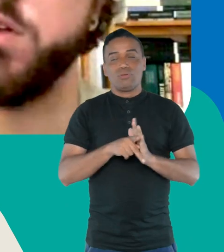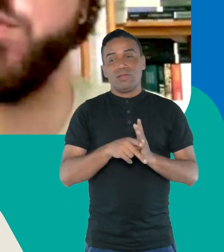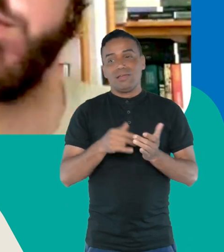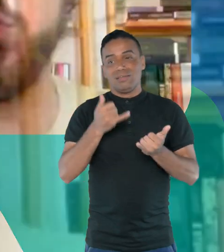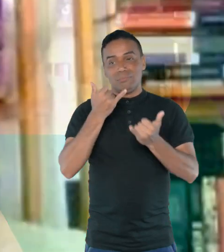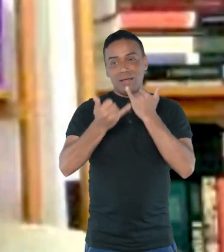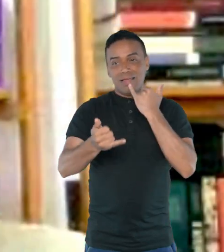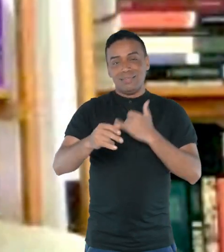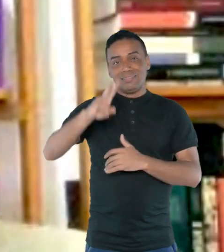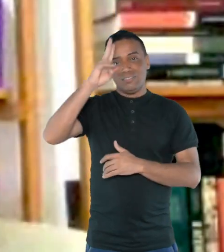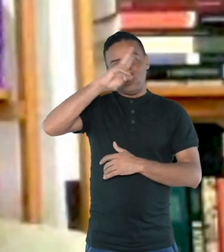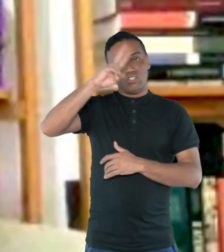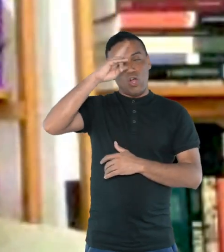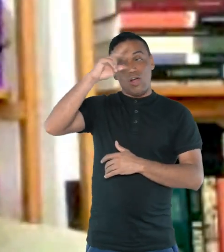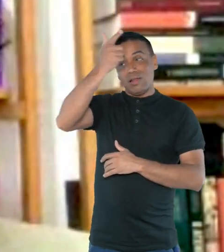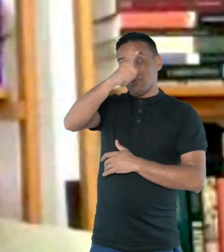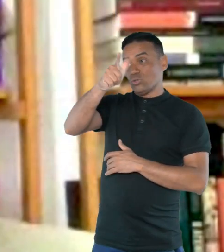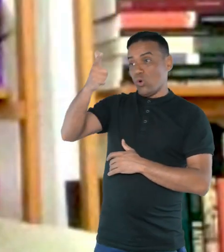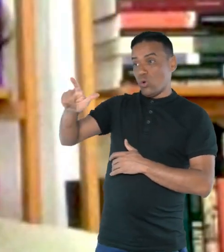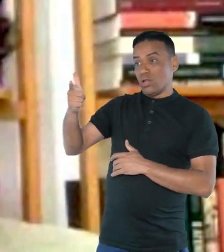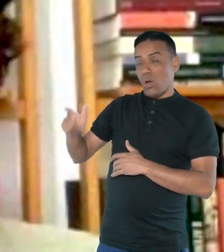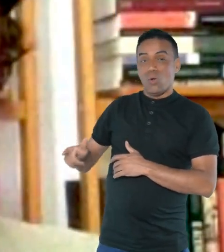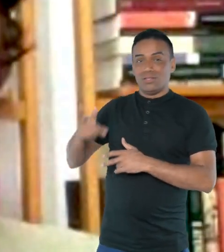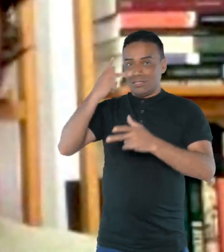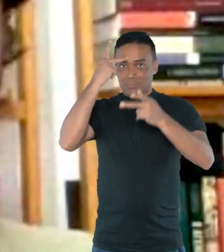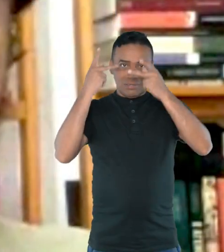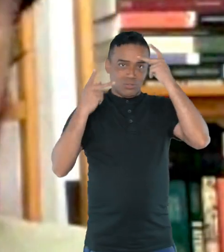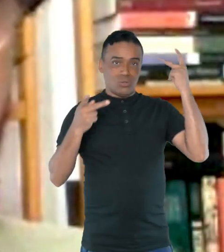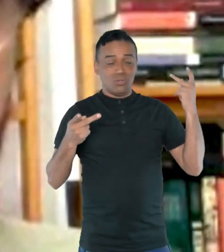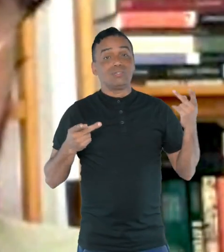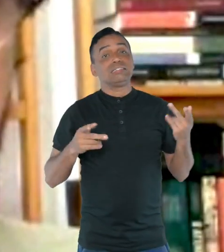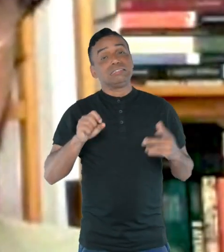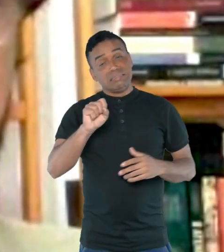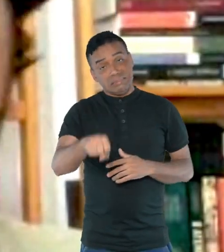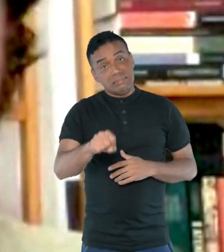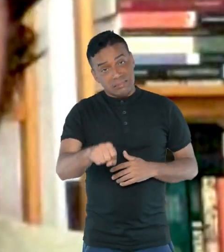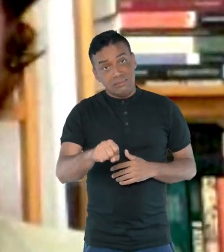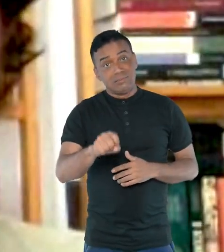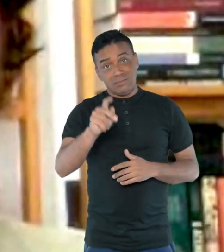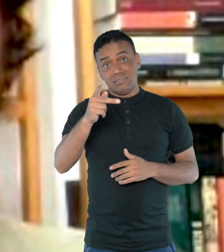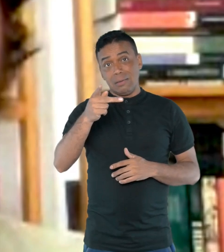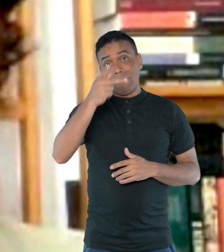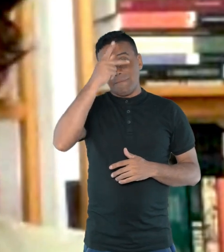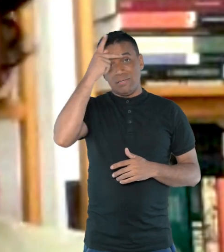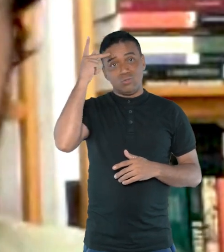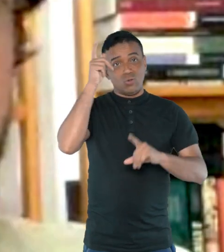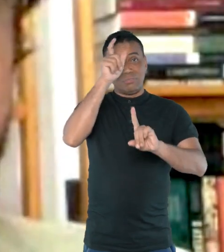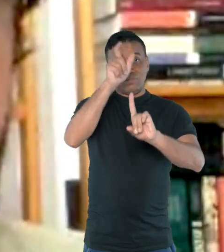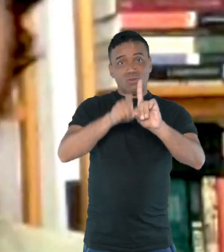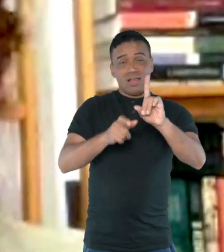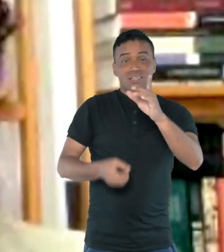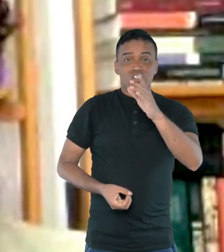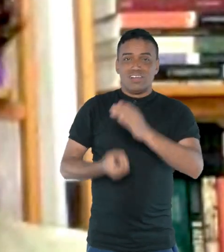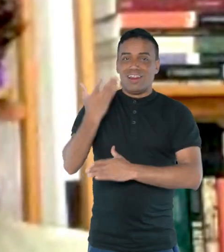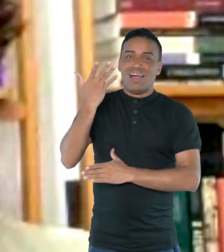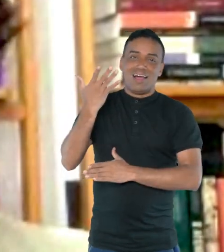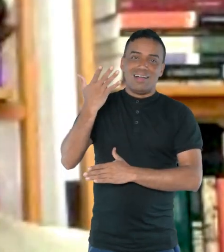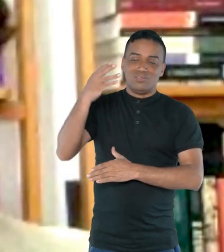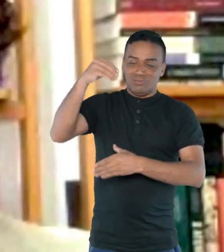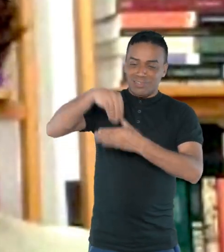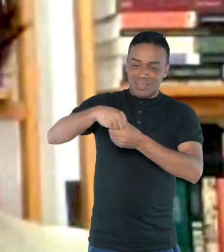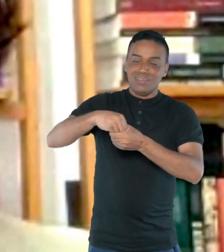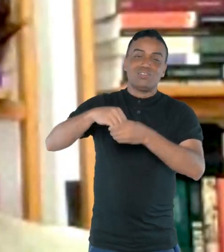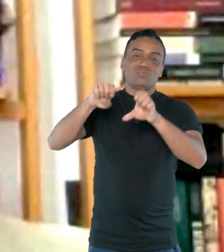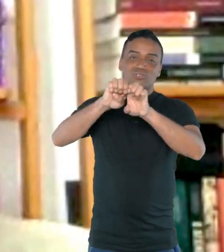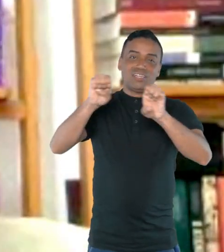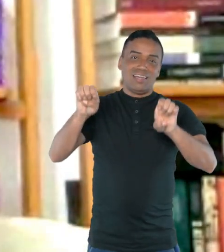de histórias de outras pessoas, ainda assim são sujeitos que estão sendo criados naquele momento. Então isso dá mais